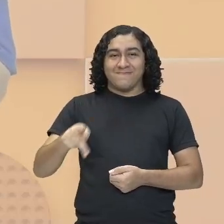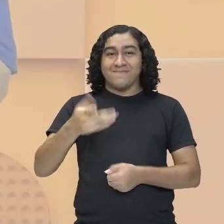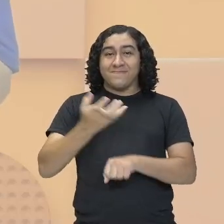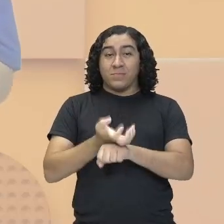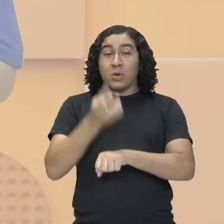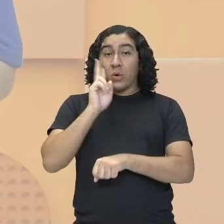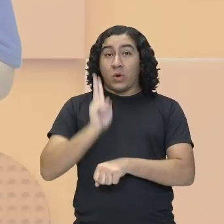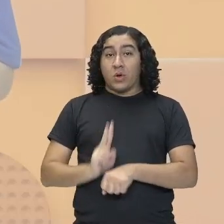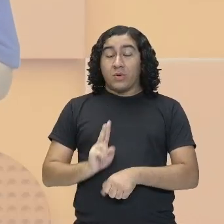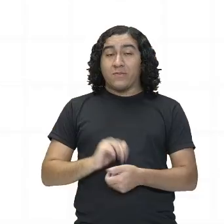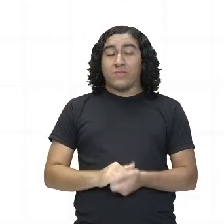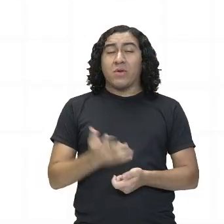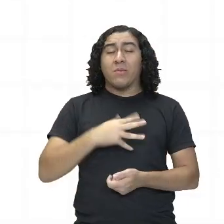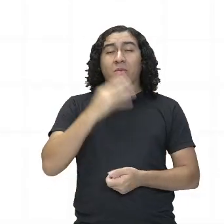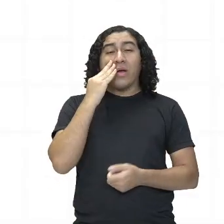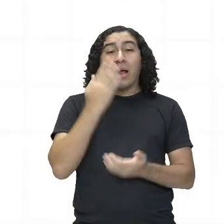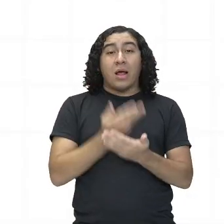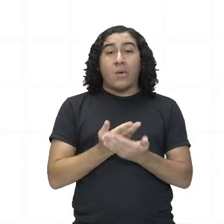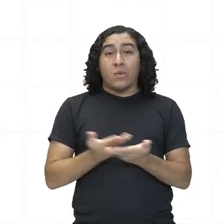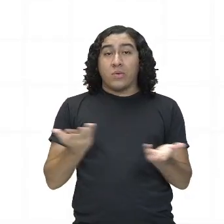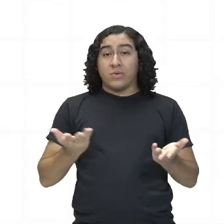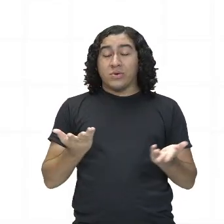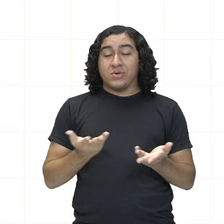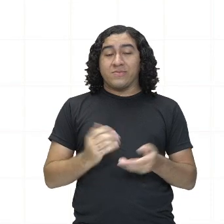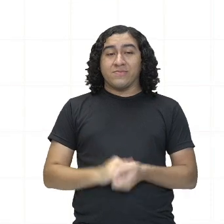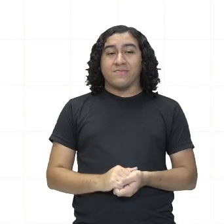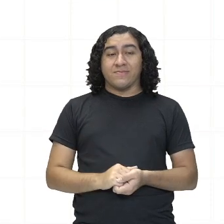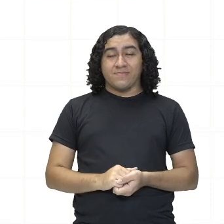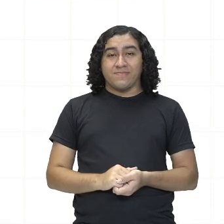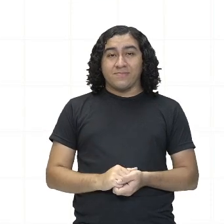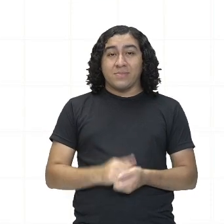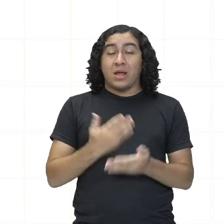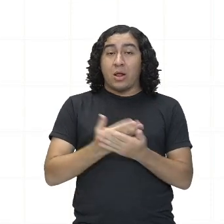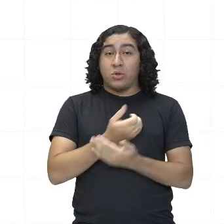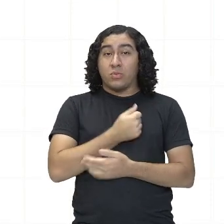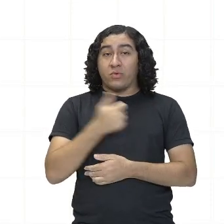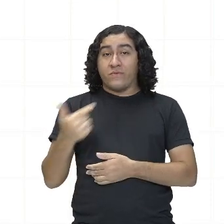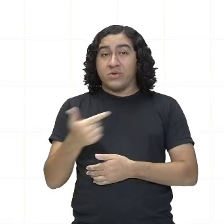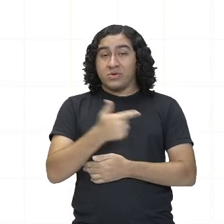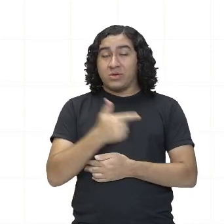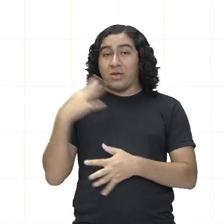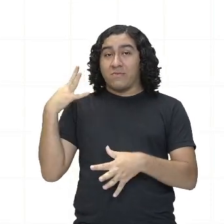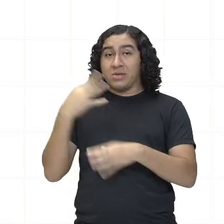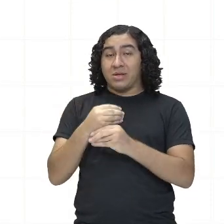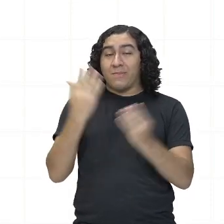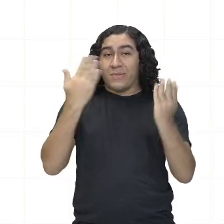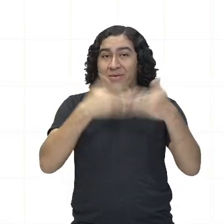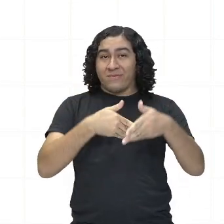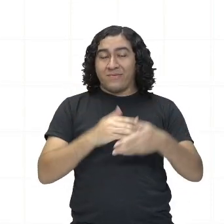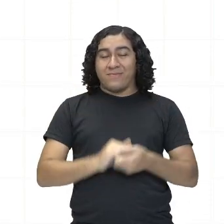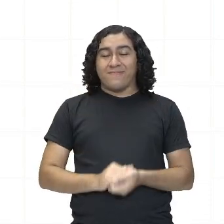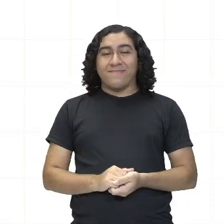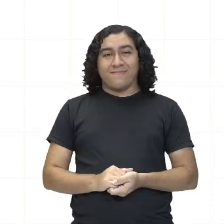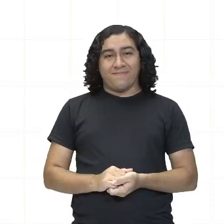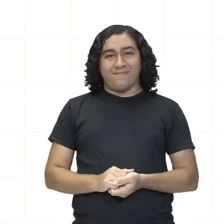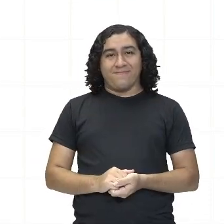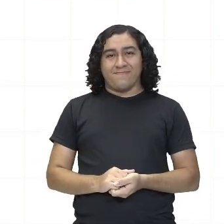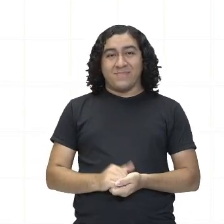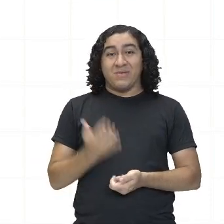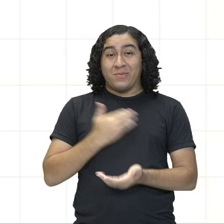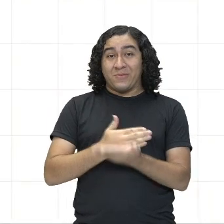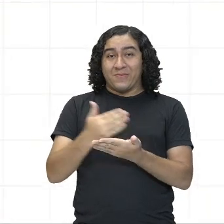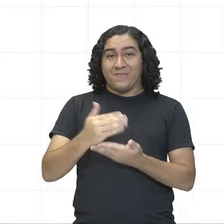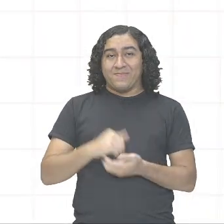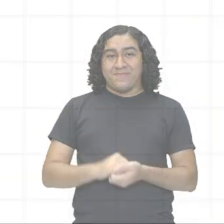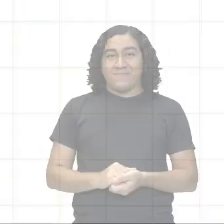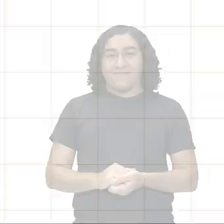vamos verificar a aula de hoje. Aula 22, revisão e avaliação. Vamos à nossa